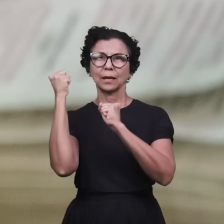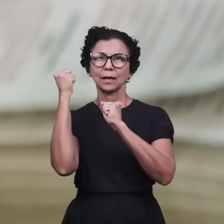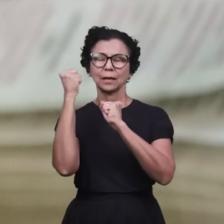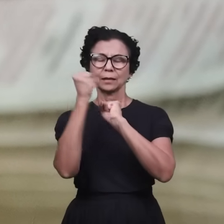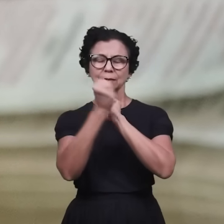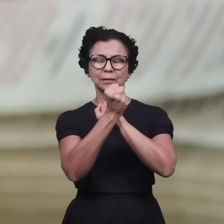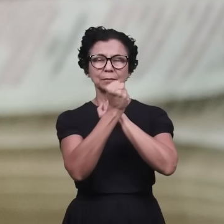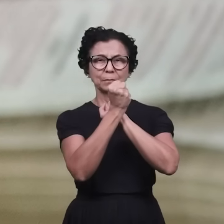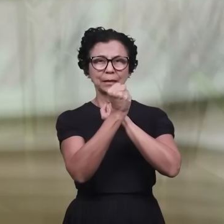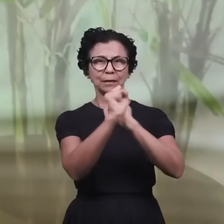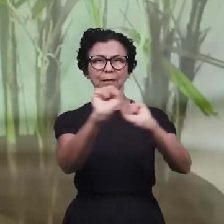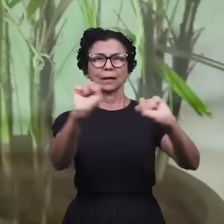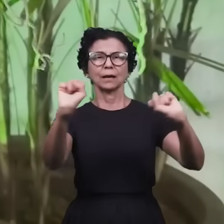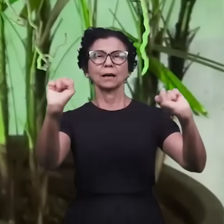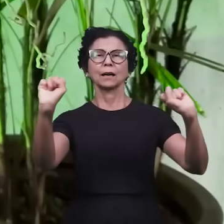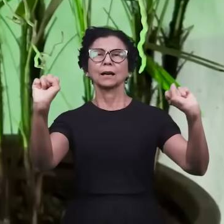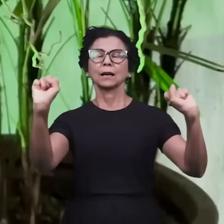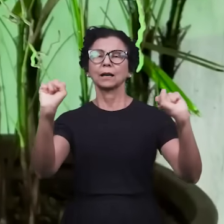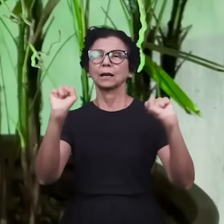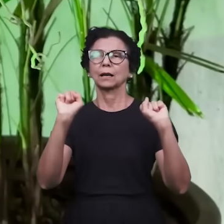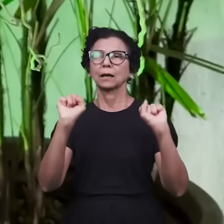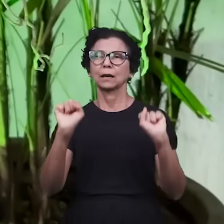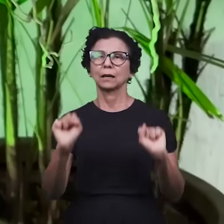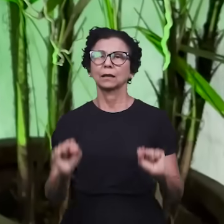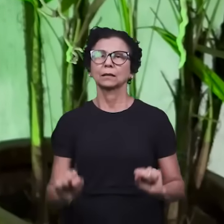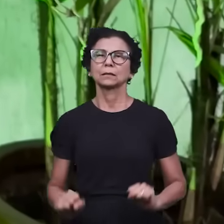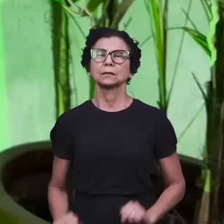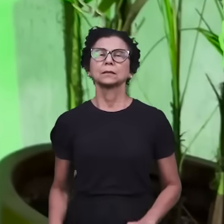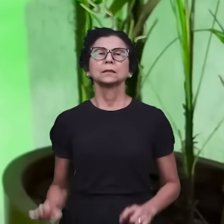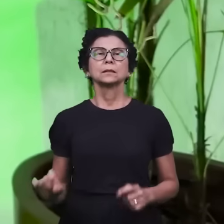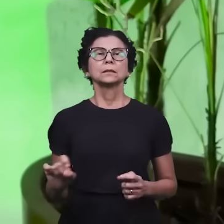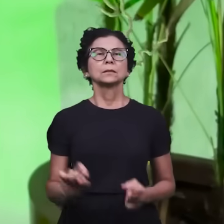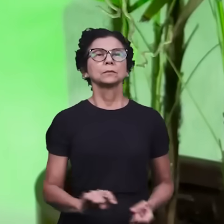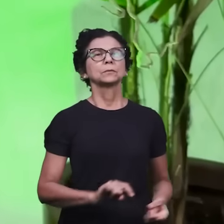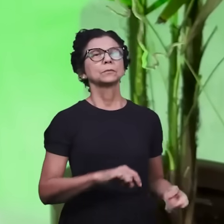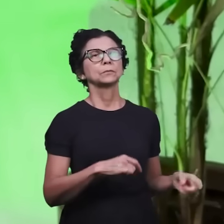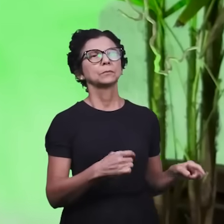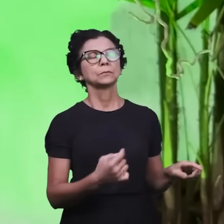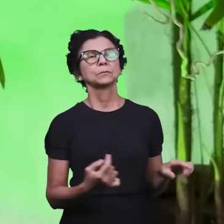para me libertar.